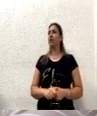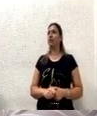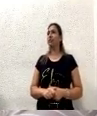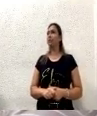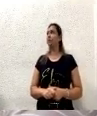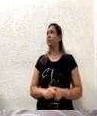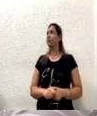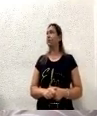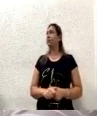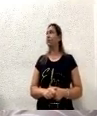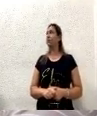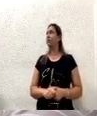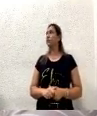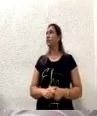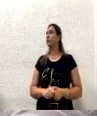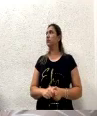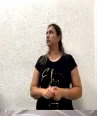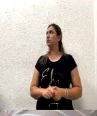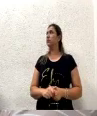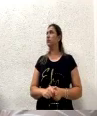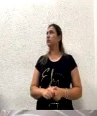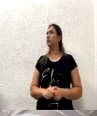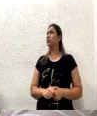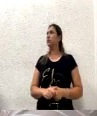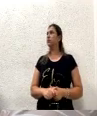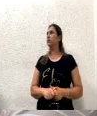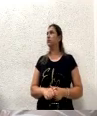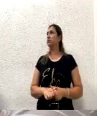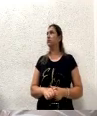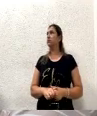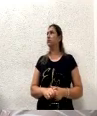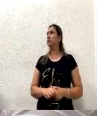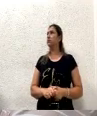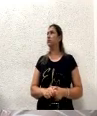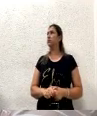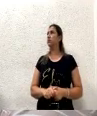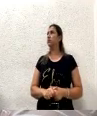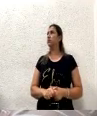Não está indo. Ah, tá. Espera.